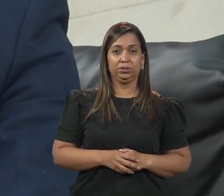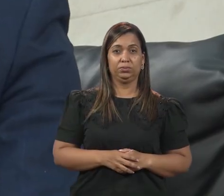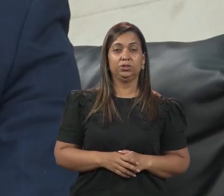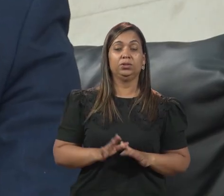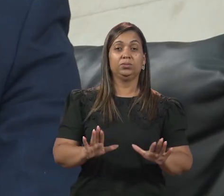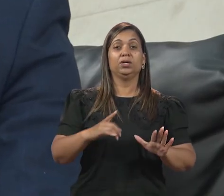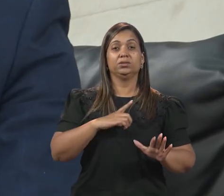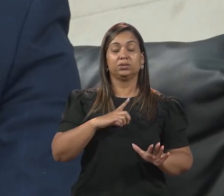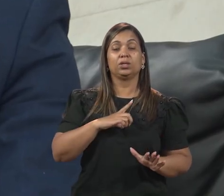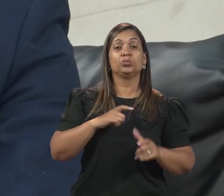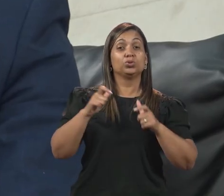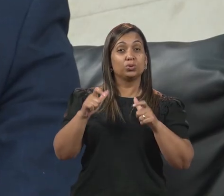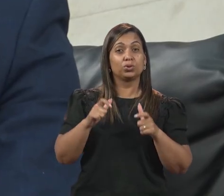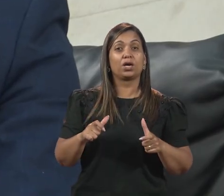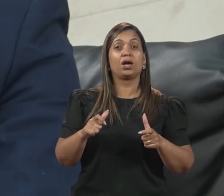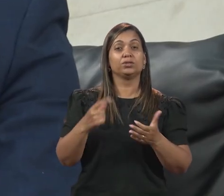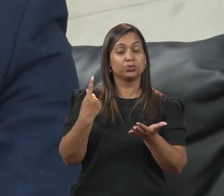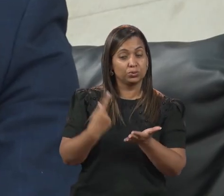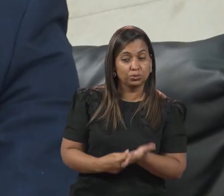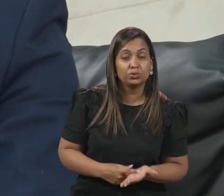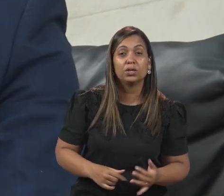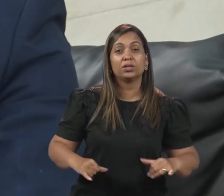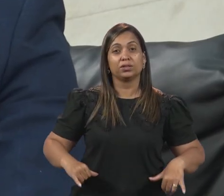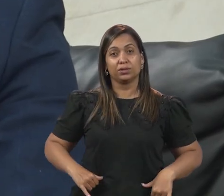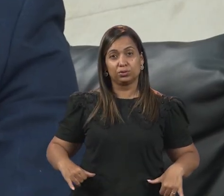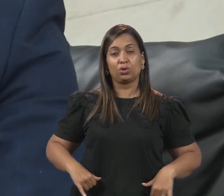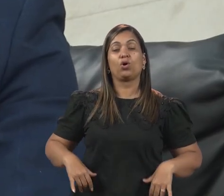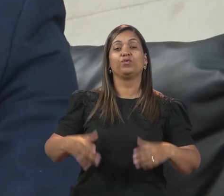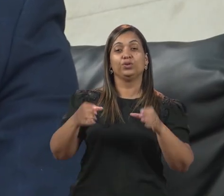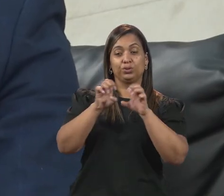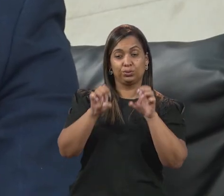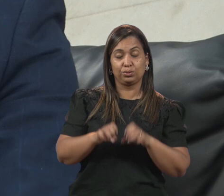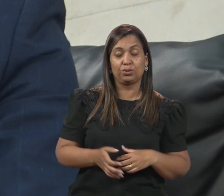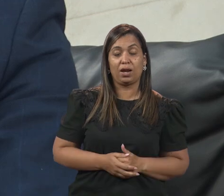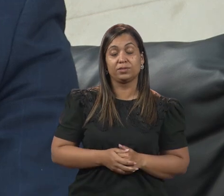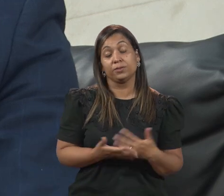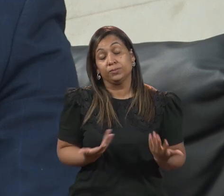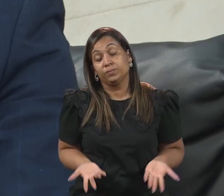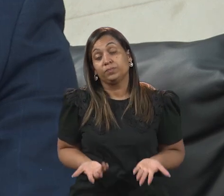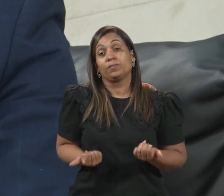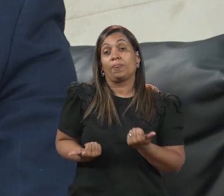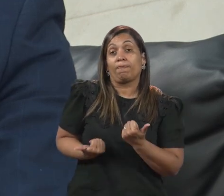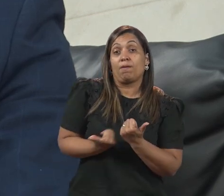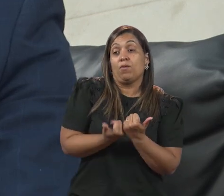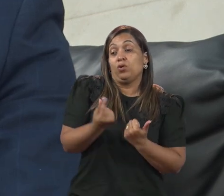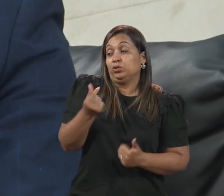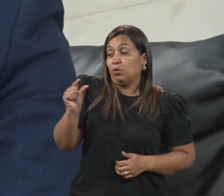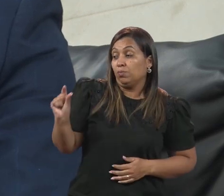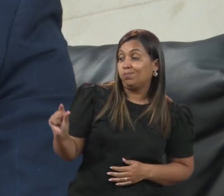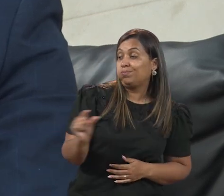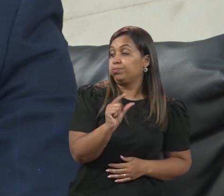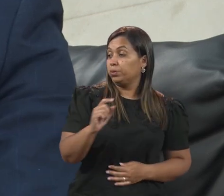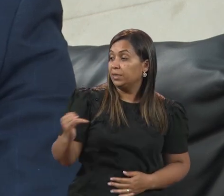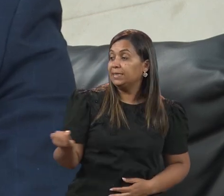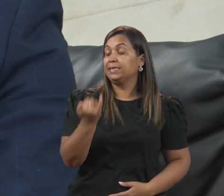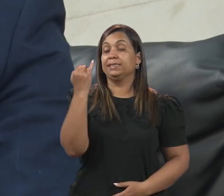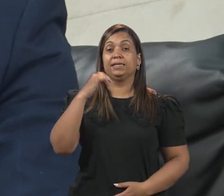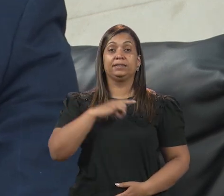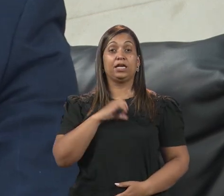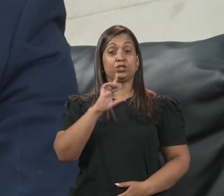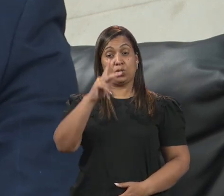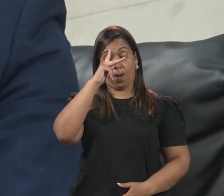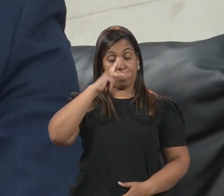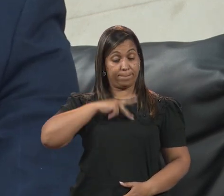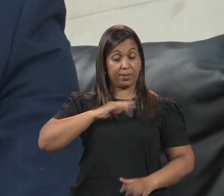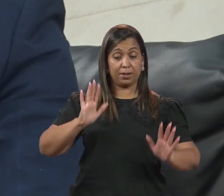temos lugares comprometidos e que sofrem com problemas até estruturais. E o apoio das emendas impositivas é de suma importância, não só